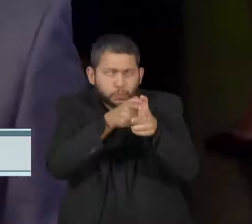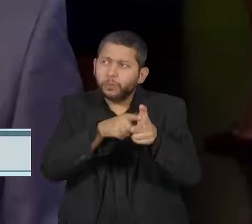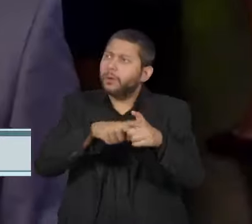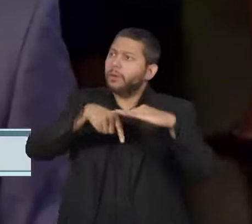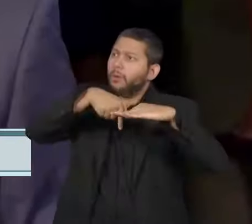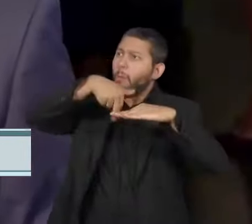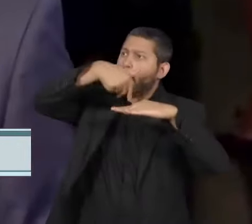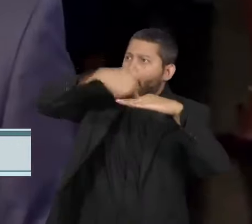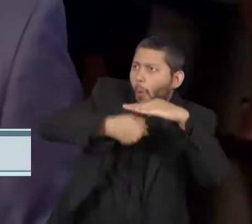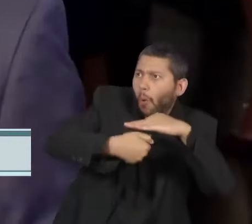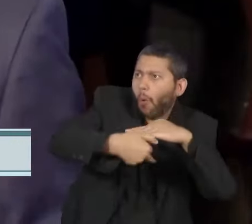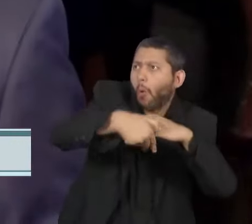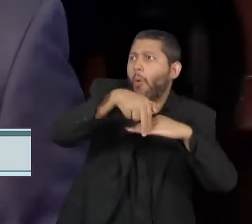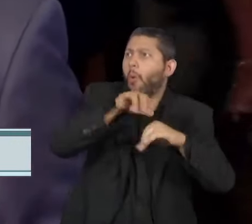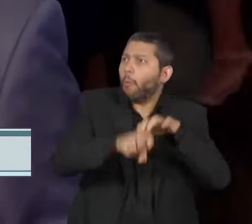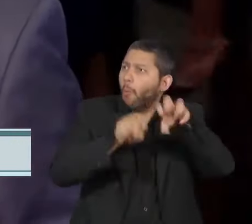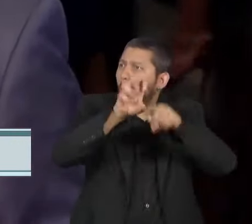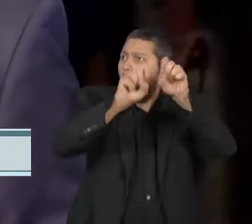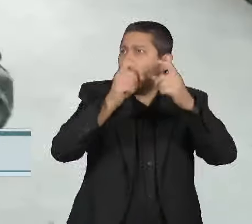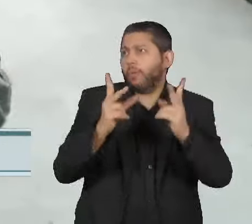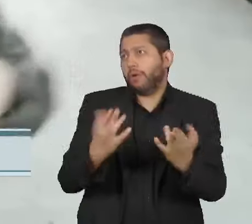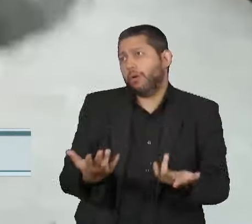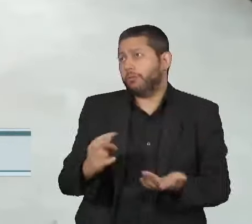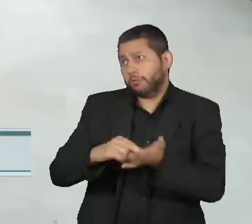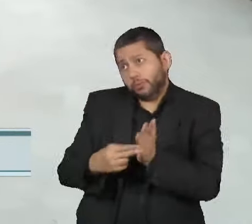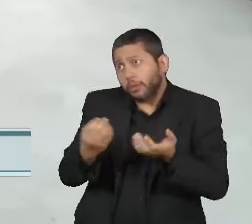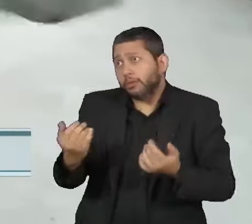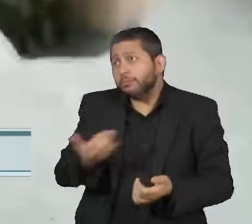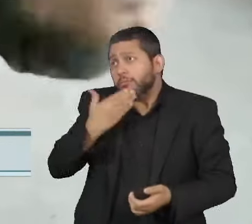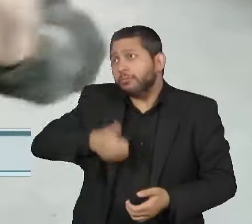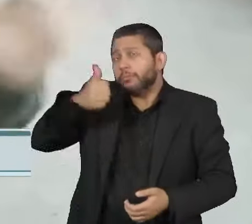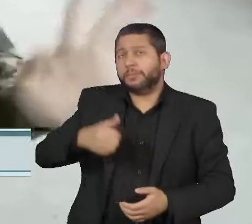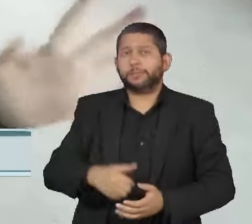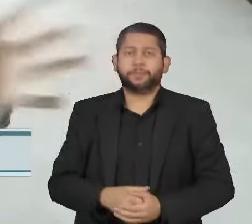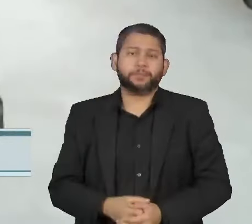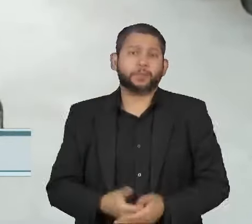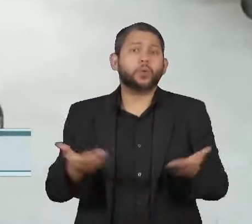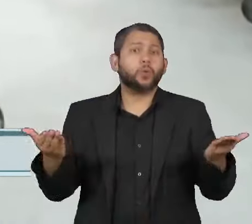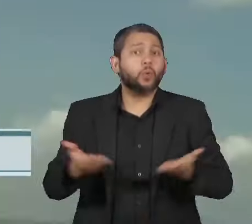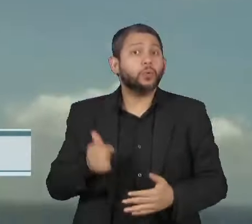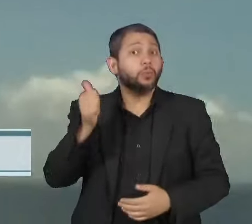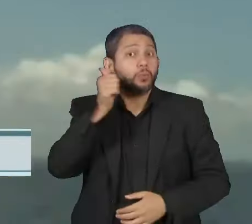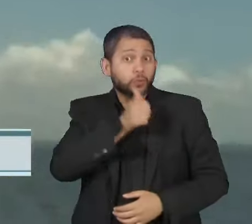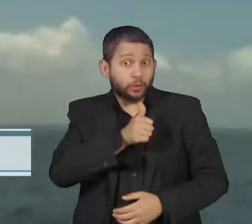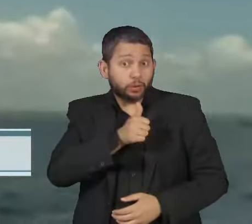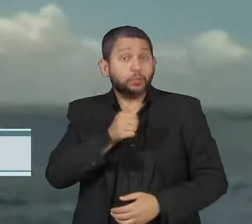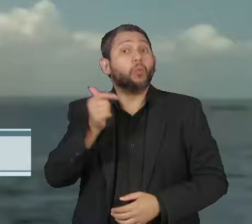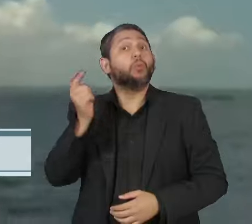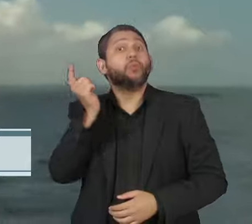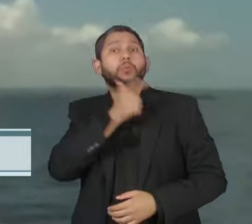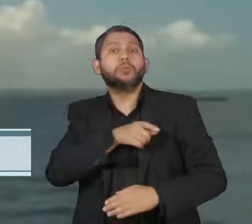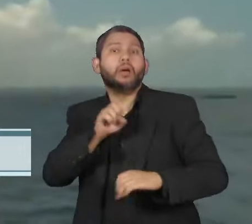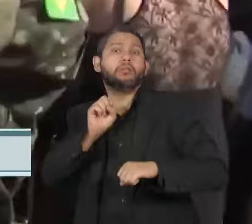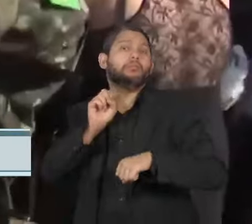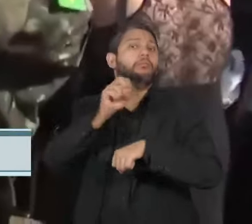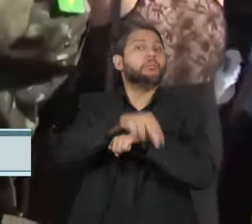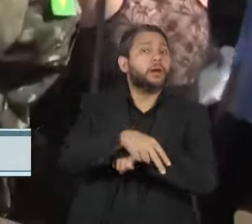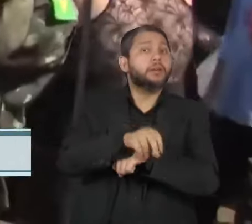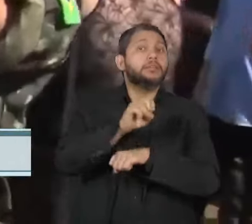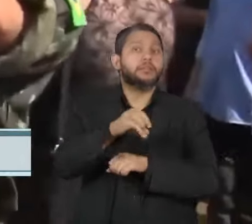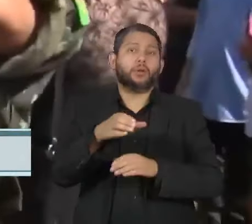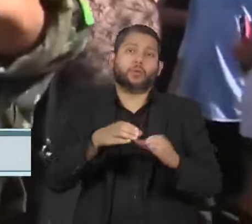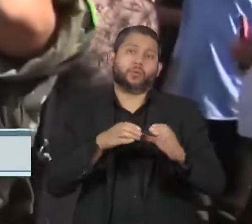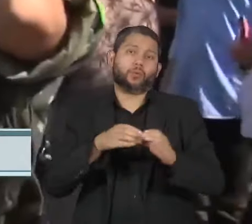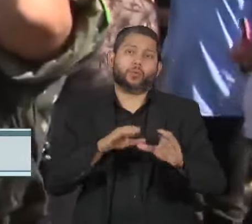obstáculo, de maneira que é uma vitória muito grande. Atualmente, as mulheres só podem entrar nas Forças Armadas a partir de